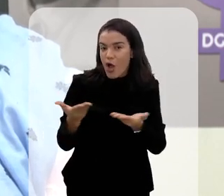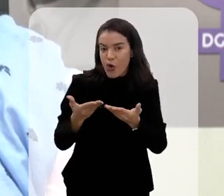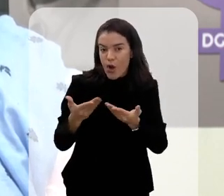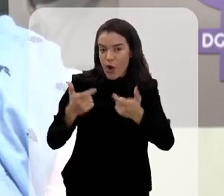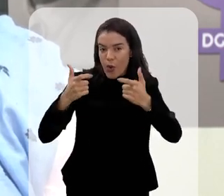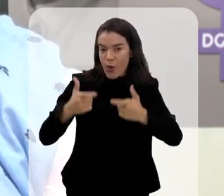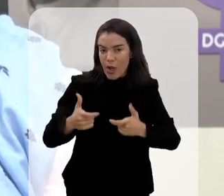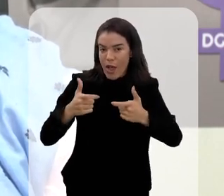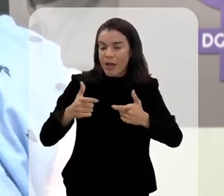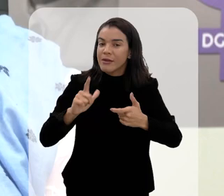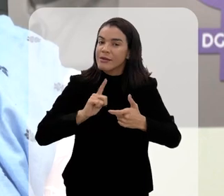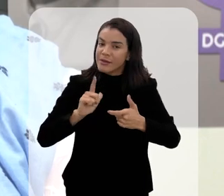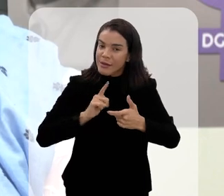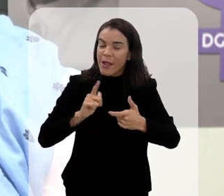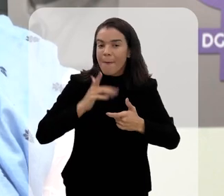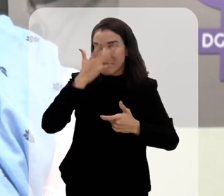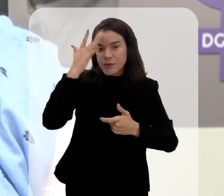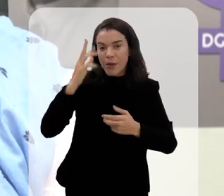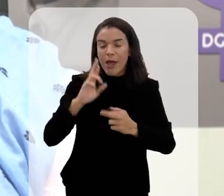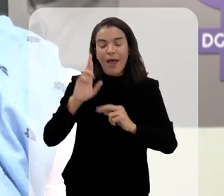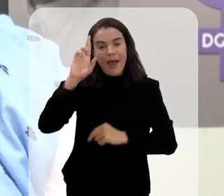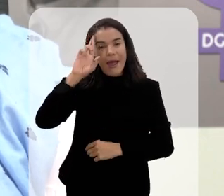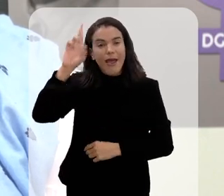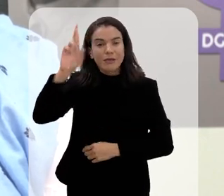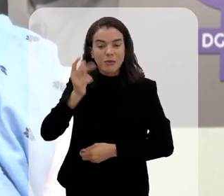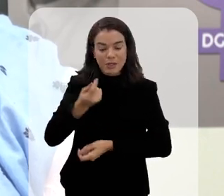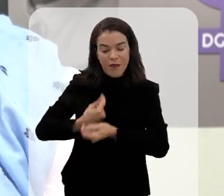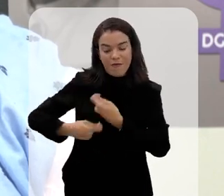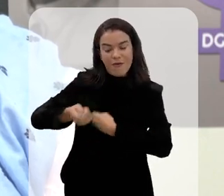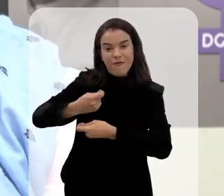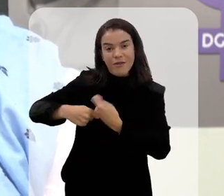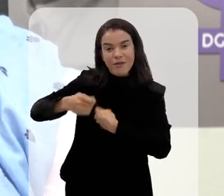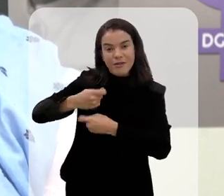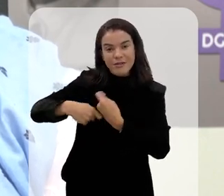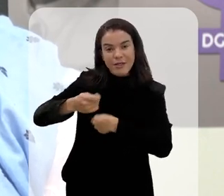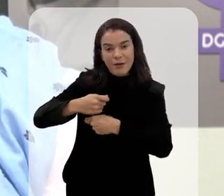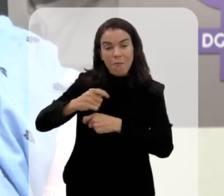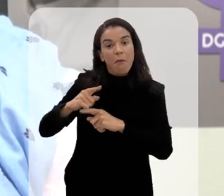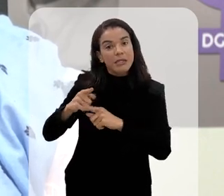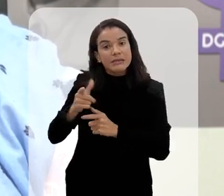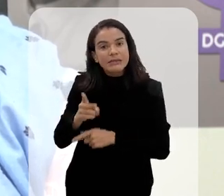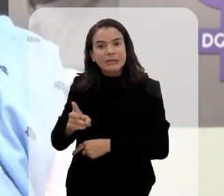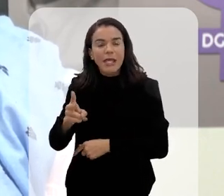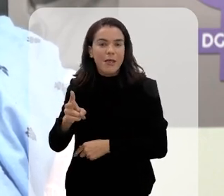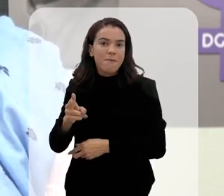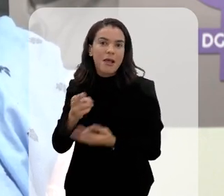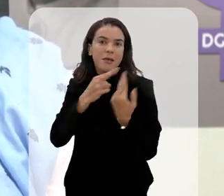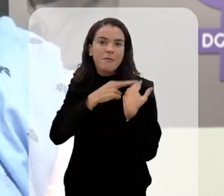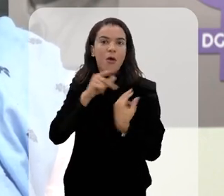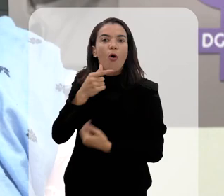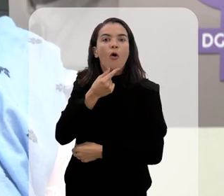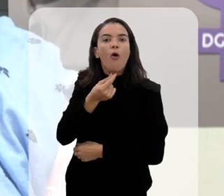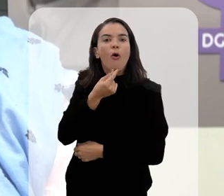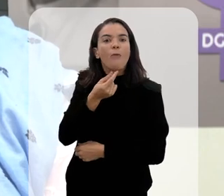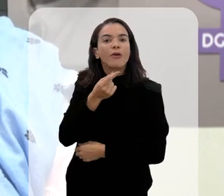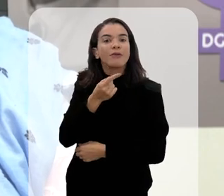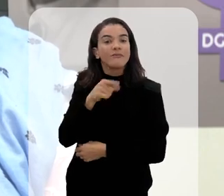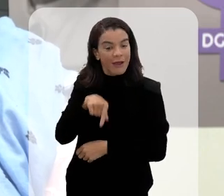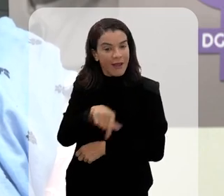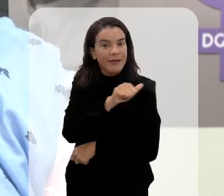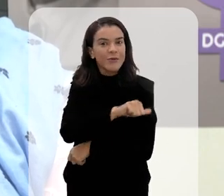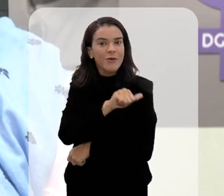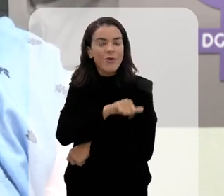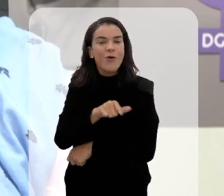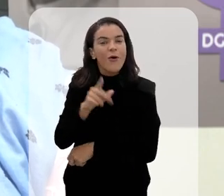exemplo, atualmente, no nosso templo, nós temos uma tesoureira. Normalmente, a tesouraria é um cargo dos homens, mas Certo. na instituição do Rio, nós temos